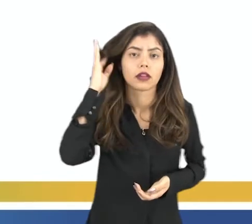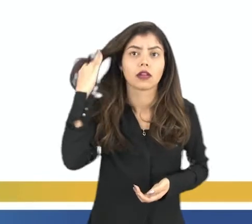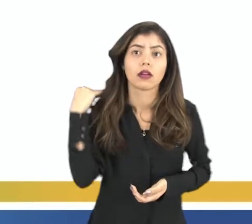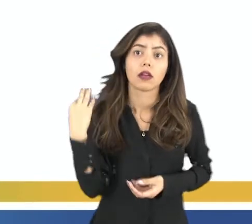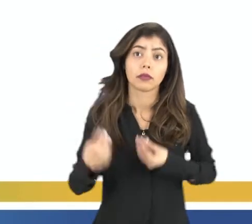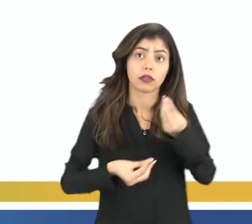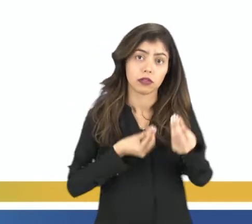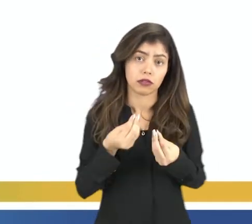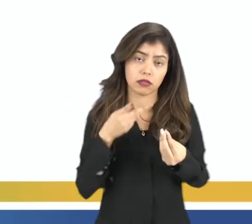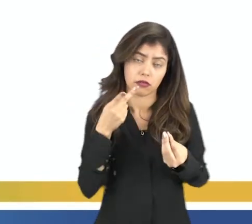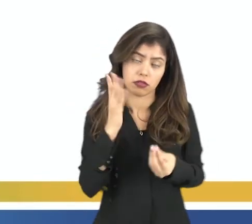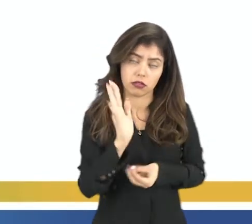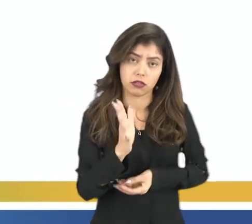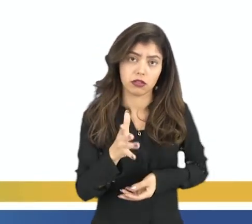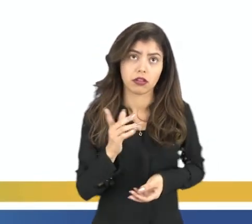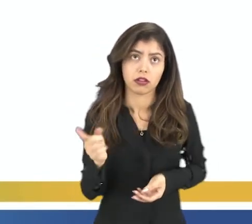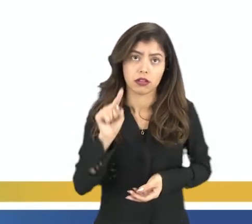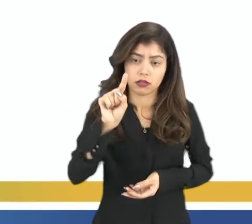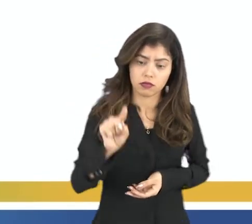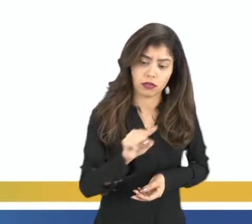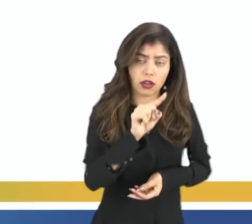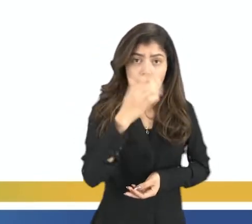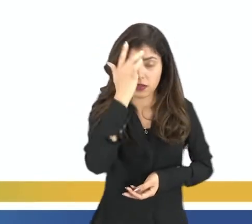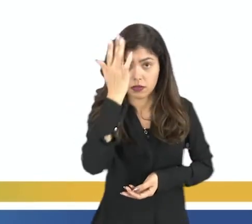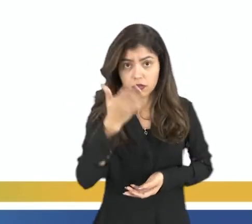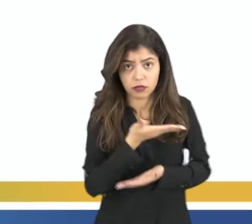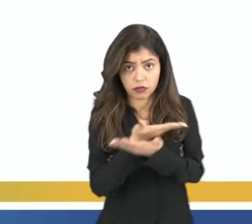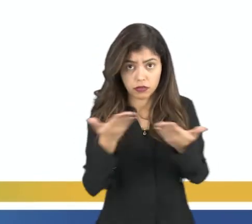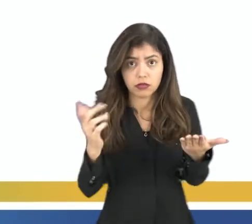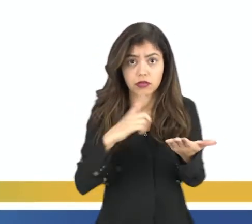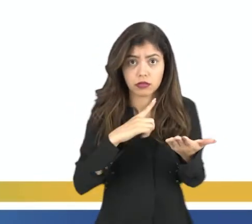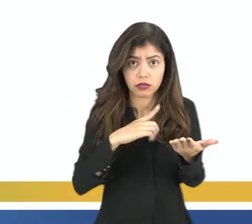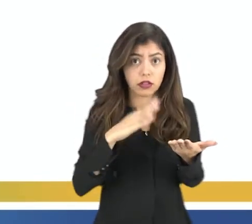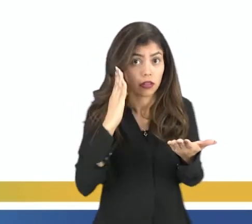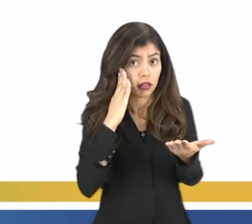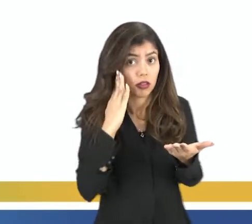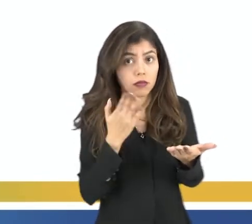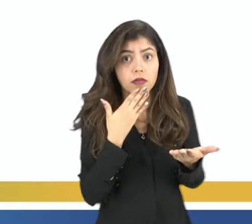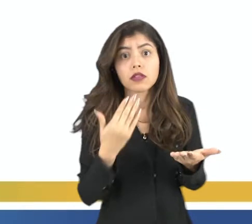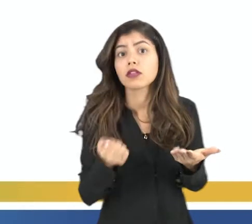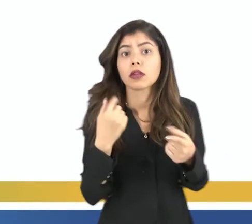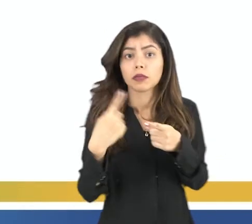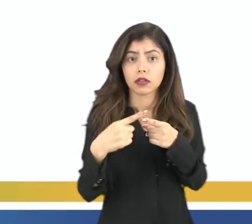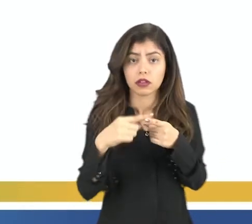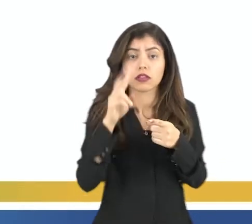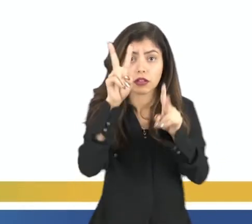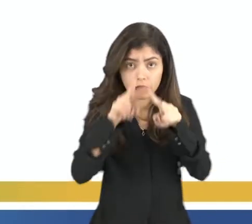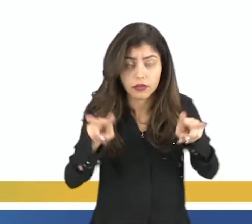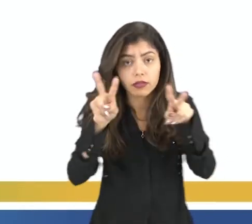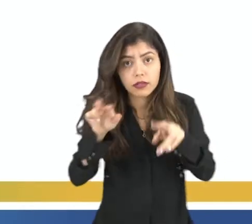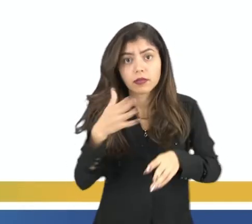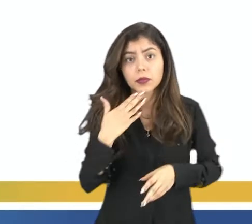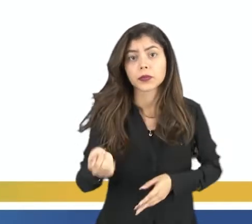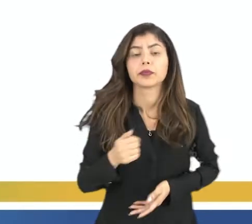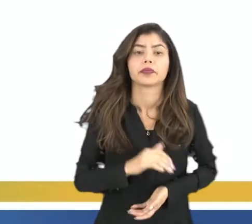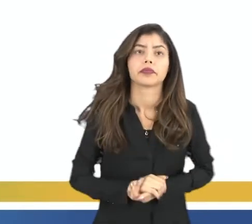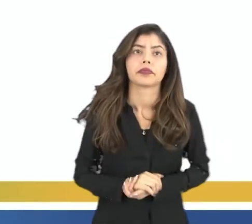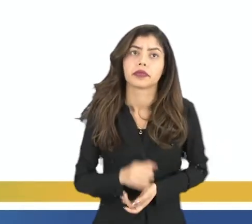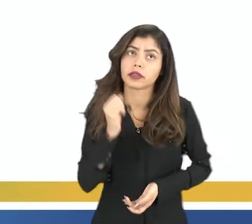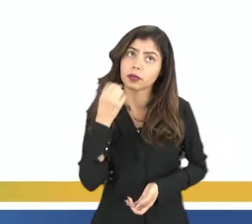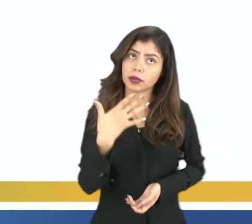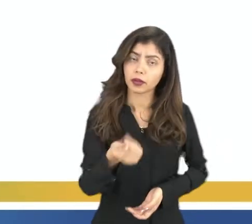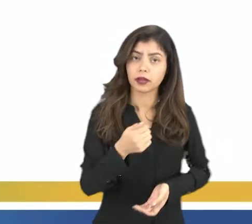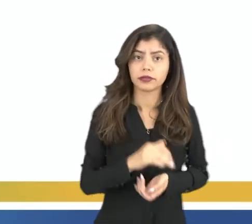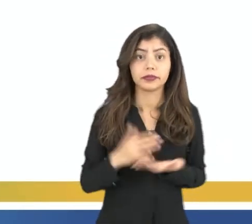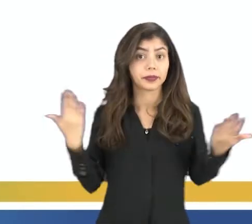já falei para vocês, mas aí tá com a setinha, fica mais fácil de você entender porque você está visualizando, ok? Muito